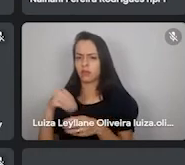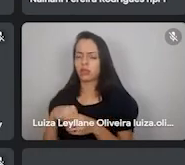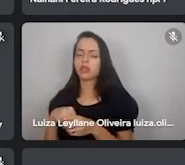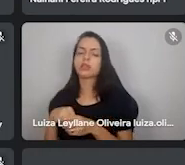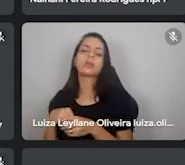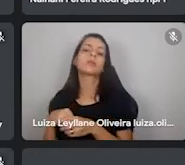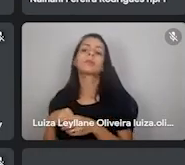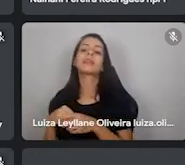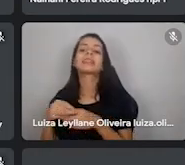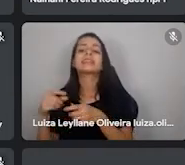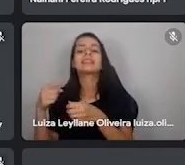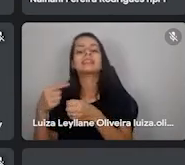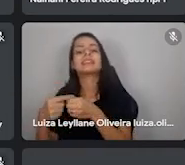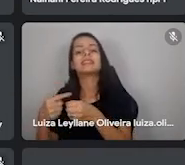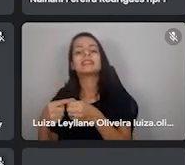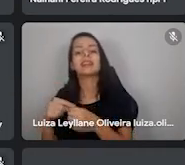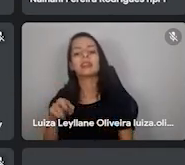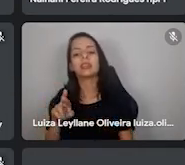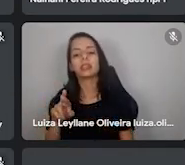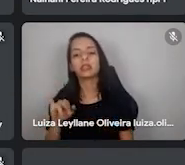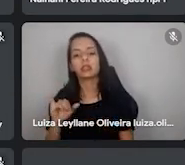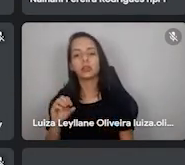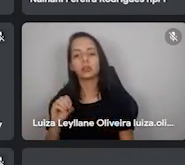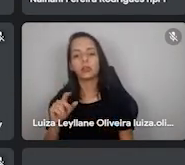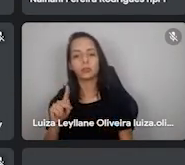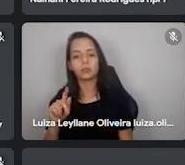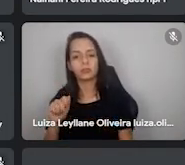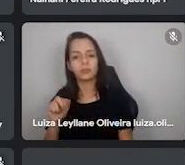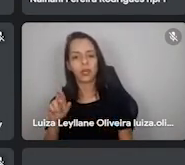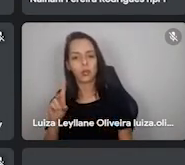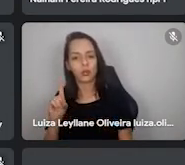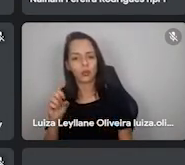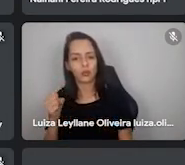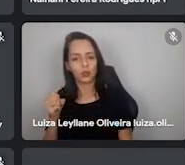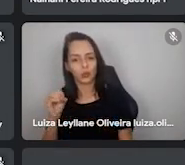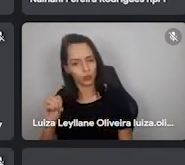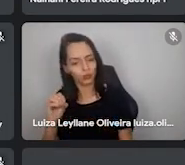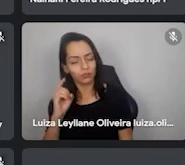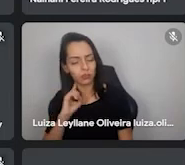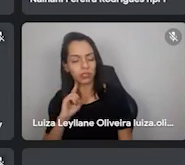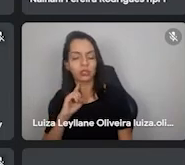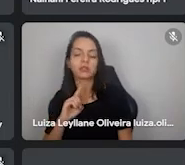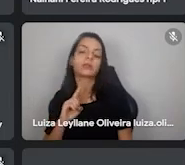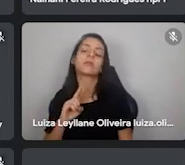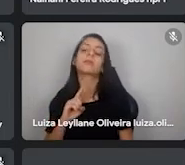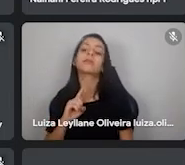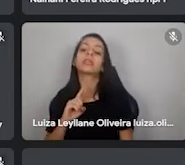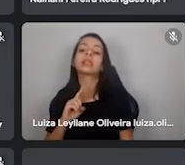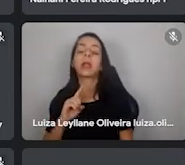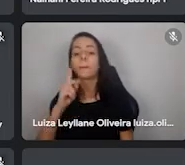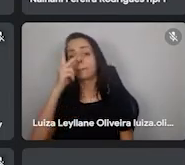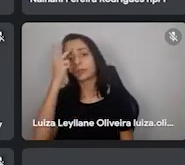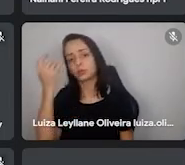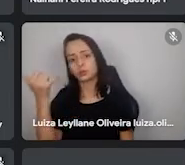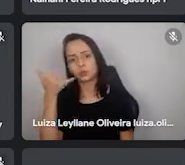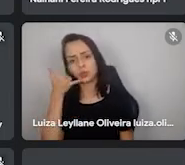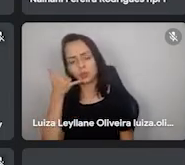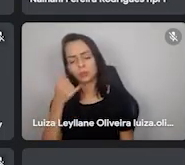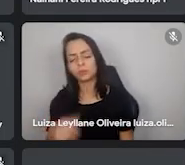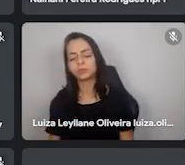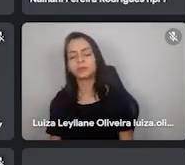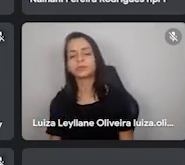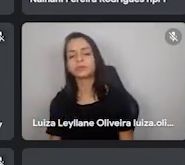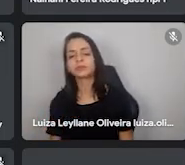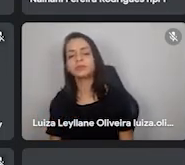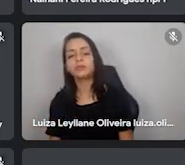Rio Pardo de Minas, caiu, o pessoal me ligou a Barroso. Tem um fio partido aqui, isso 4 horas